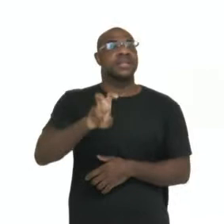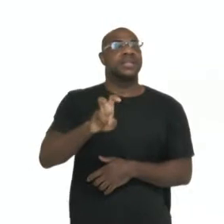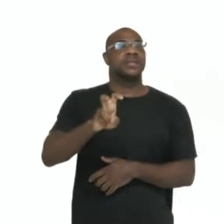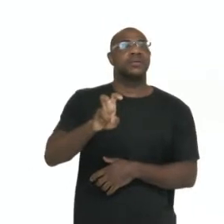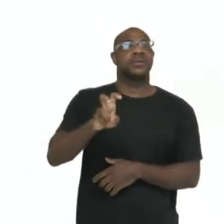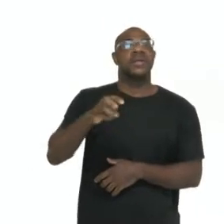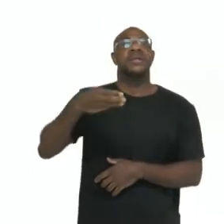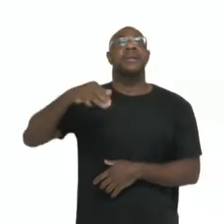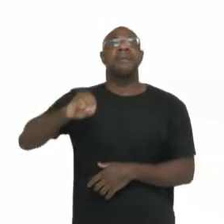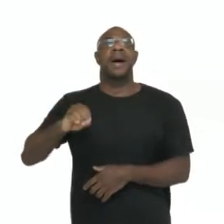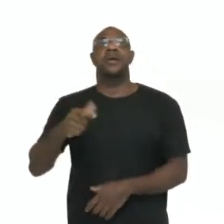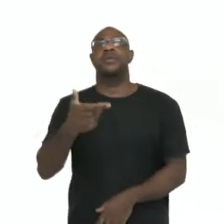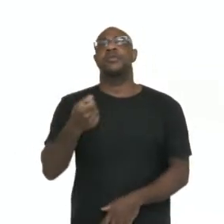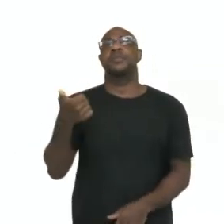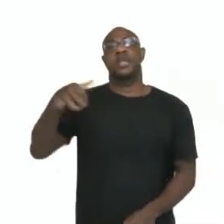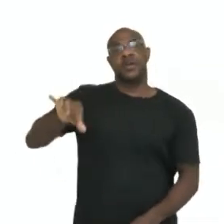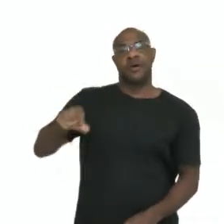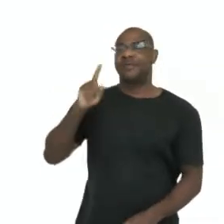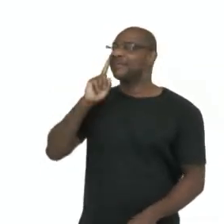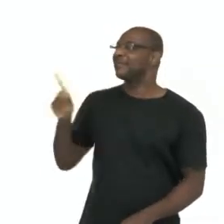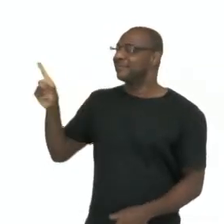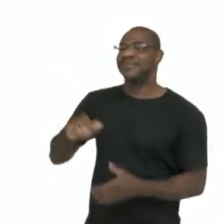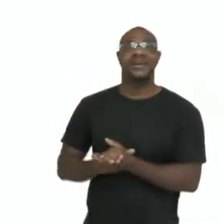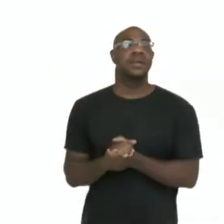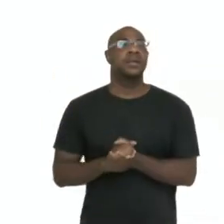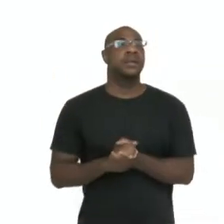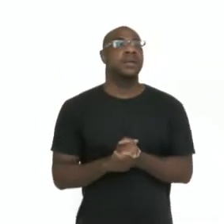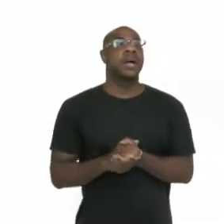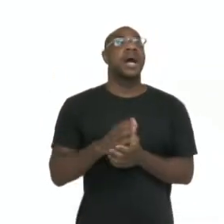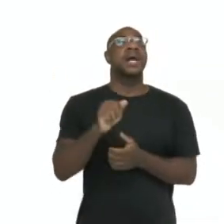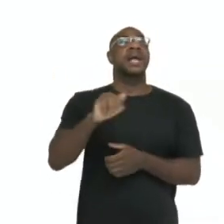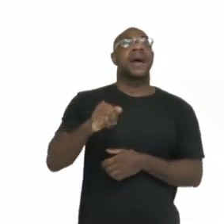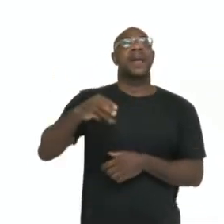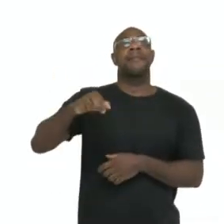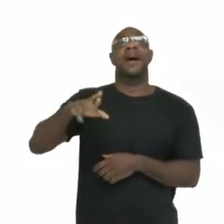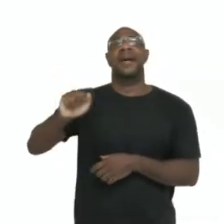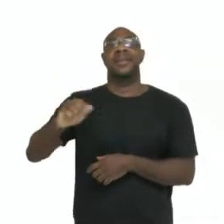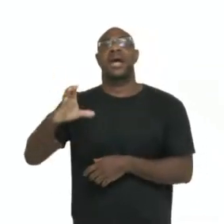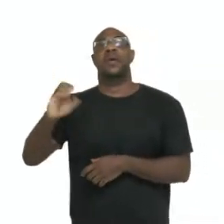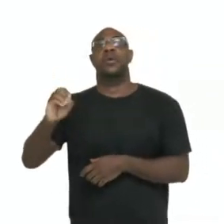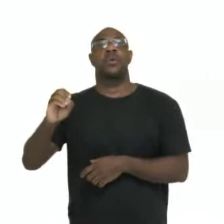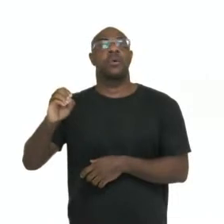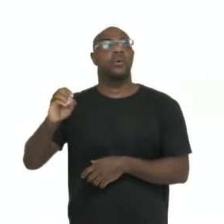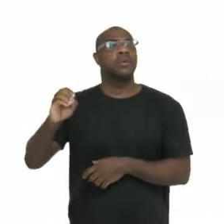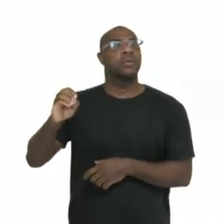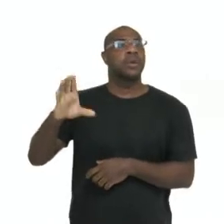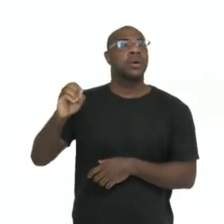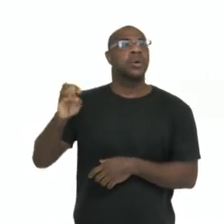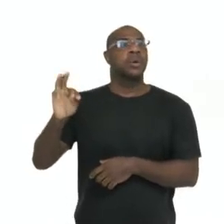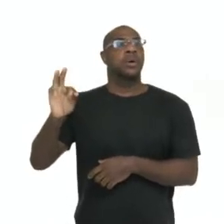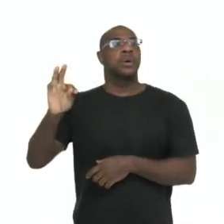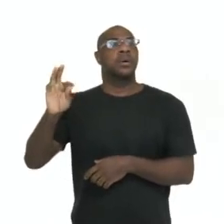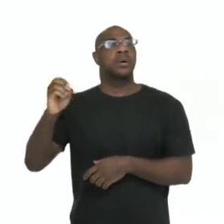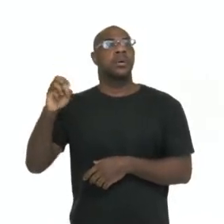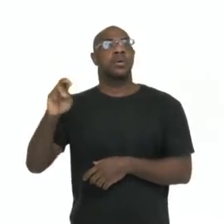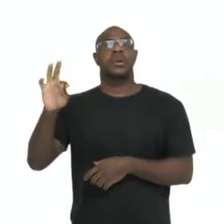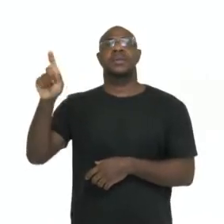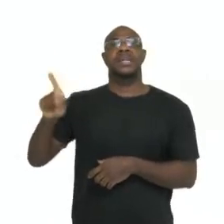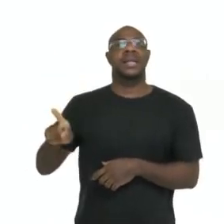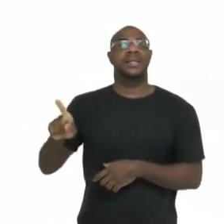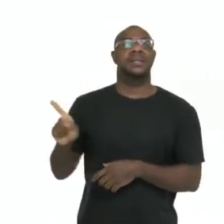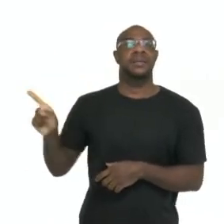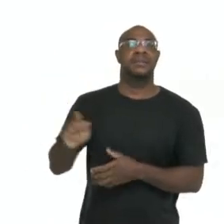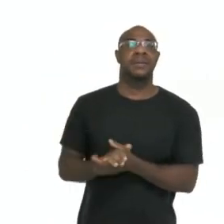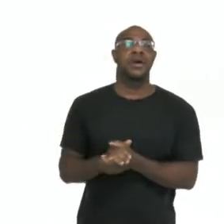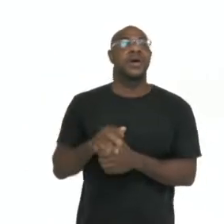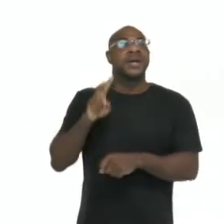de maio de 2019. Cara Maria Cortez. Então, o pronome de tratamento utilizado aqui foi